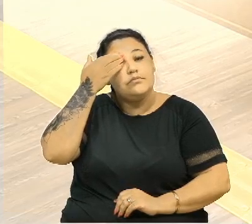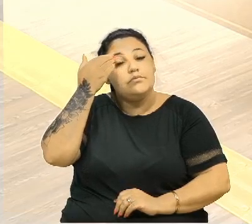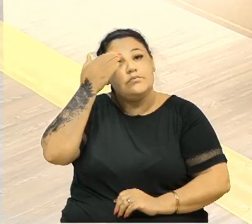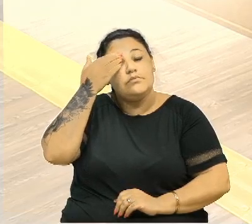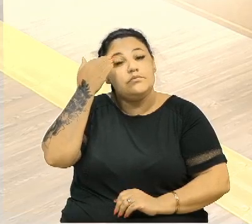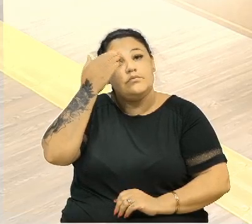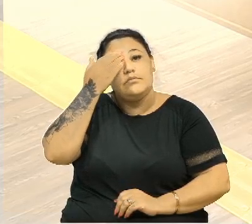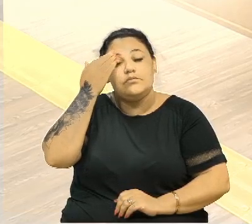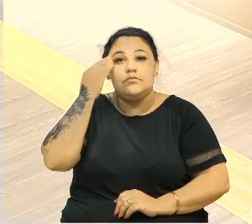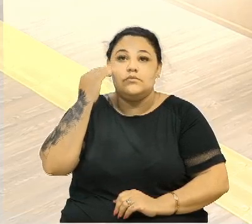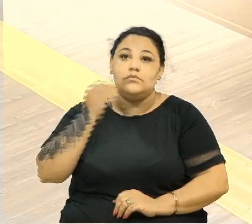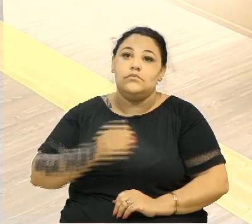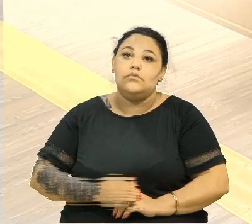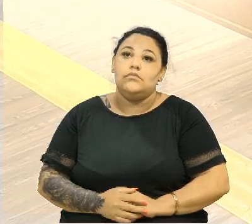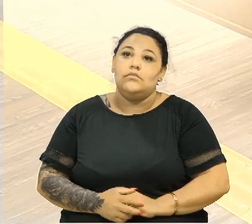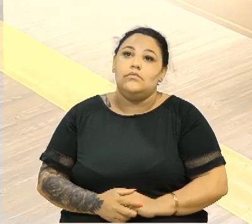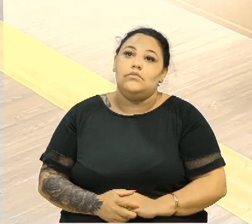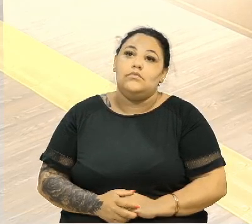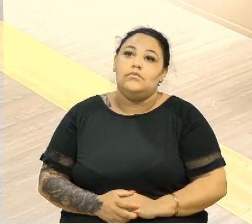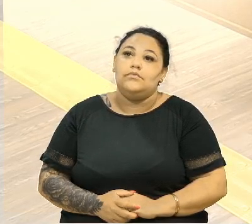comunicação, vereador. Obrigado. Obrigado.